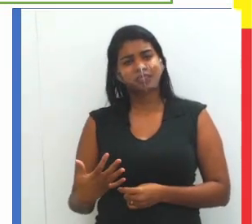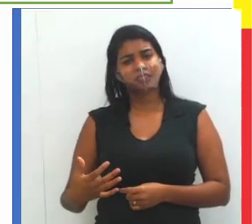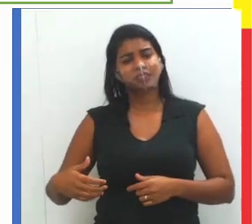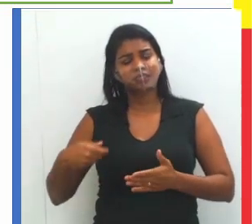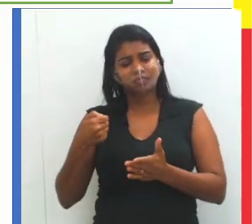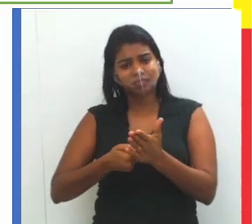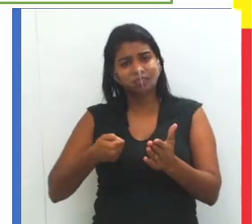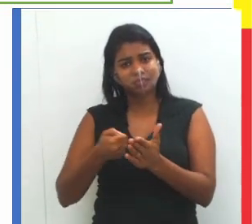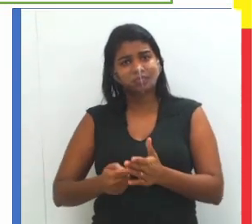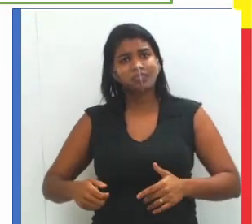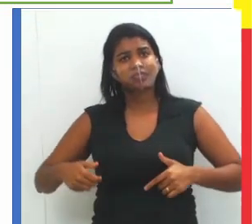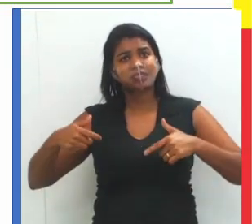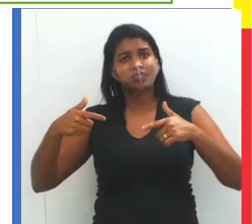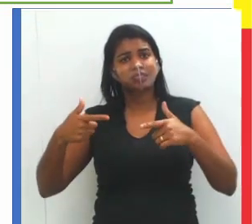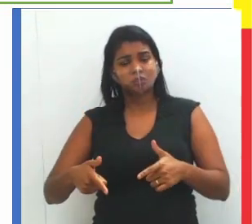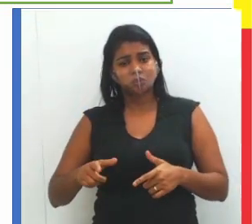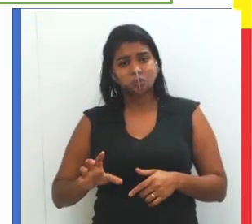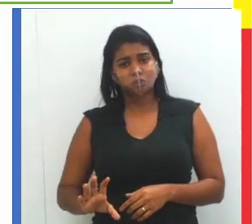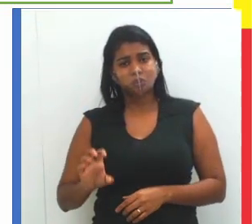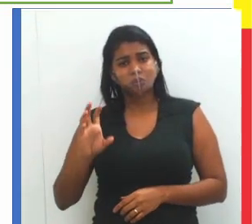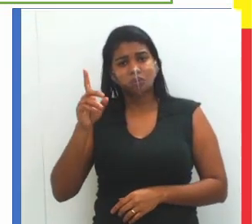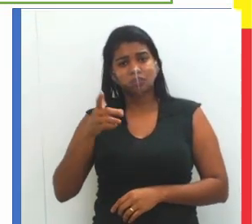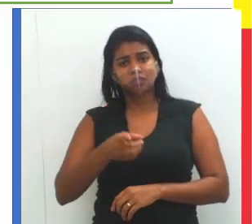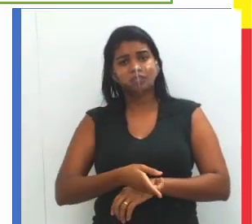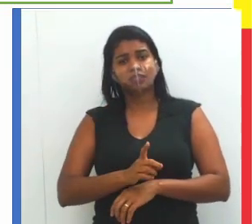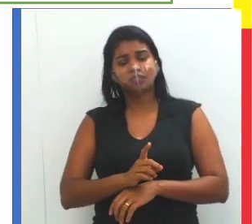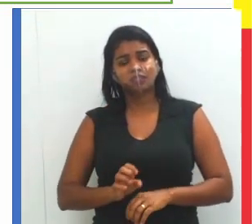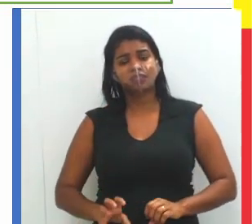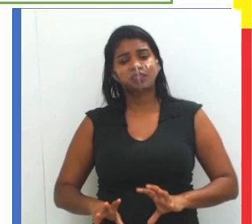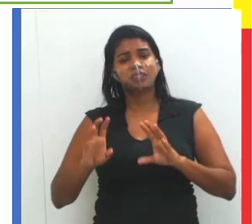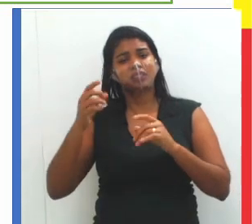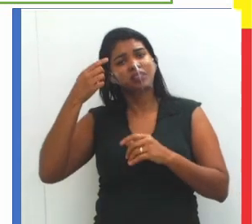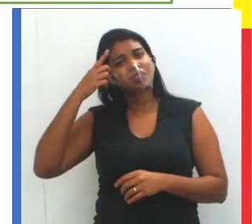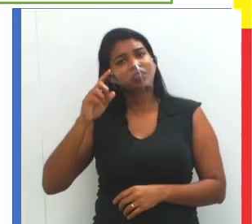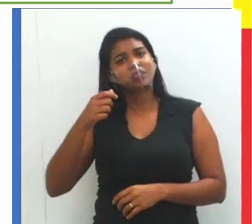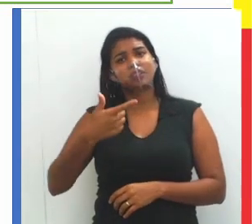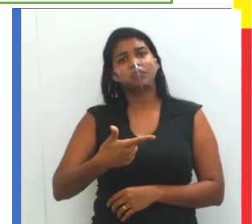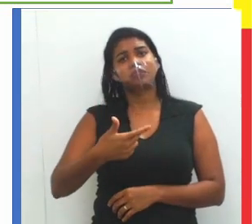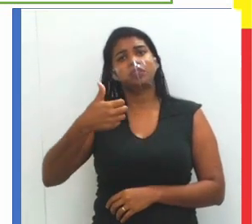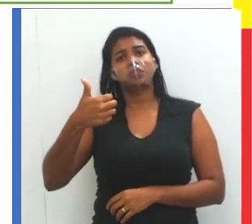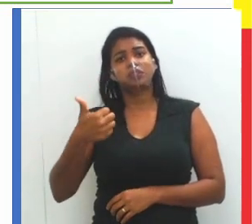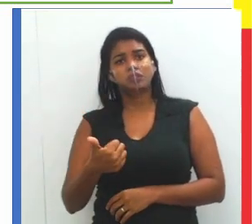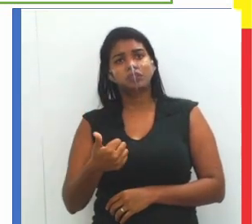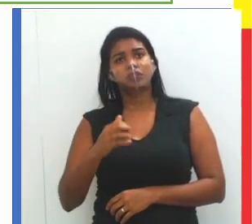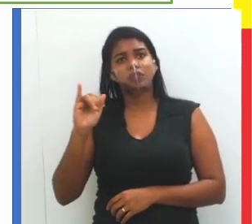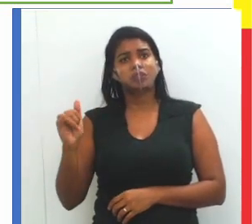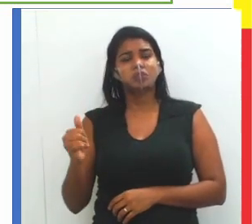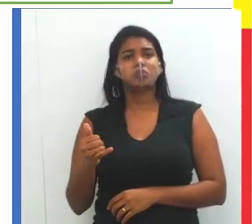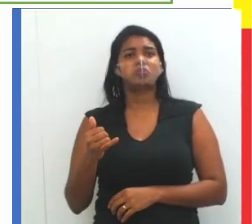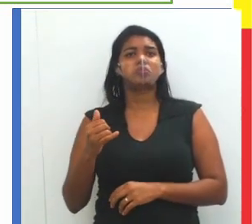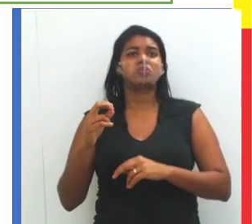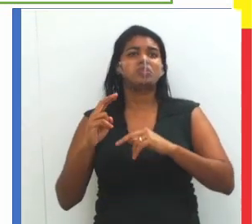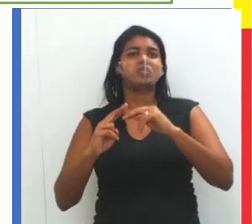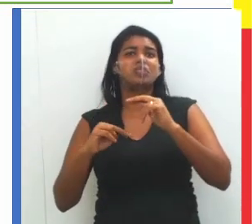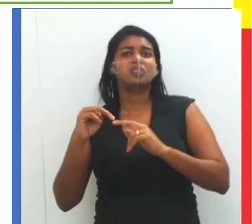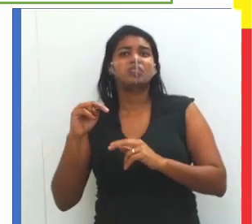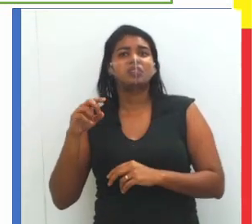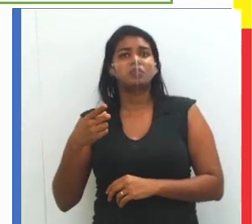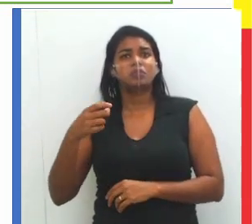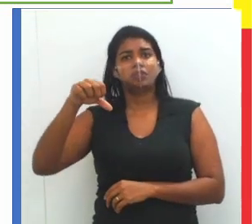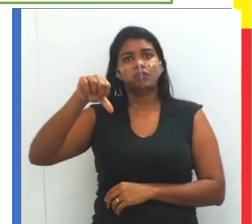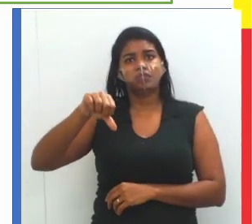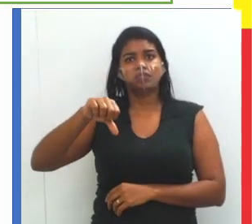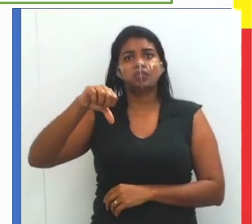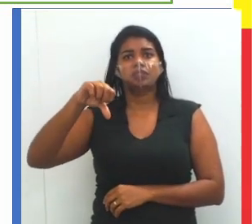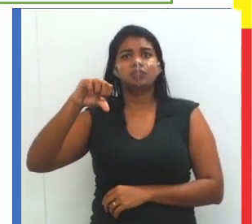durante 6 anos contra um câncer de próstata e no dia 21 de junho de 1989